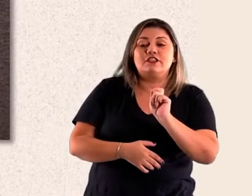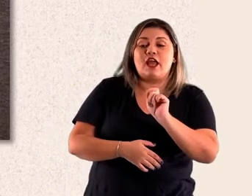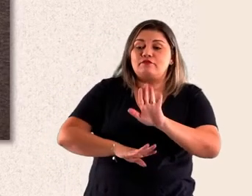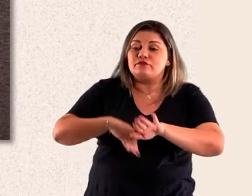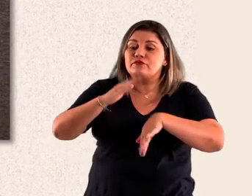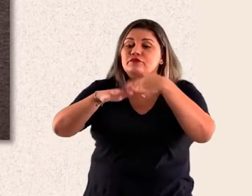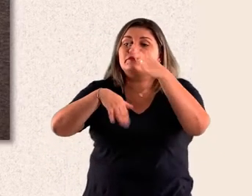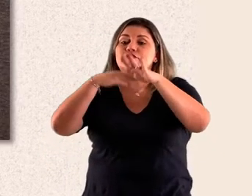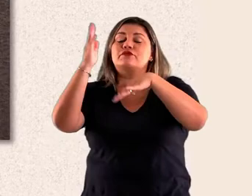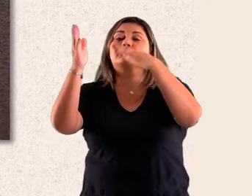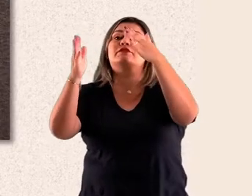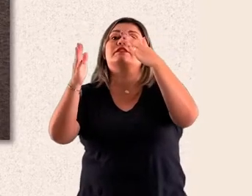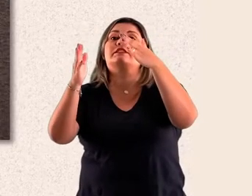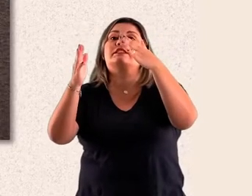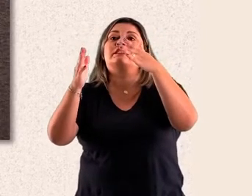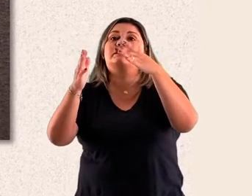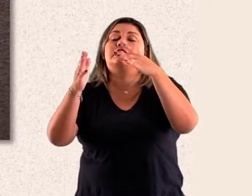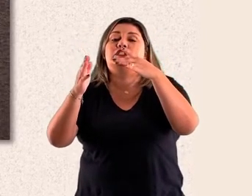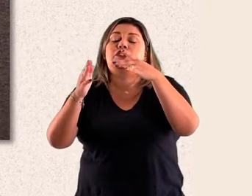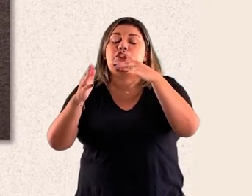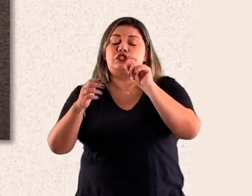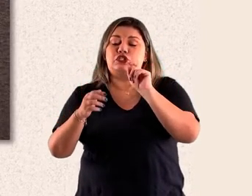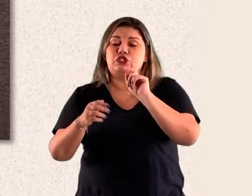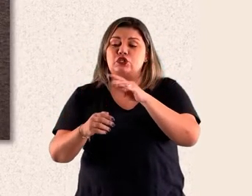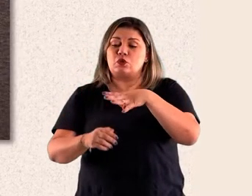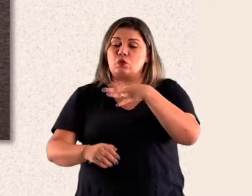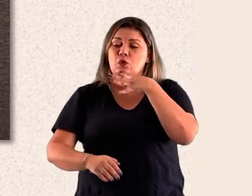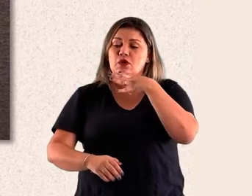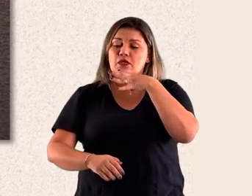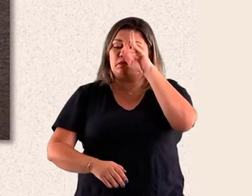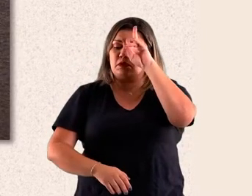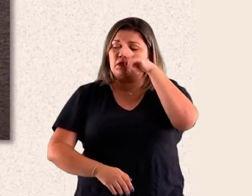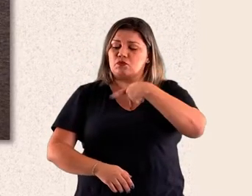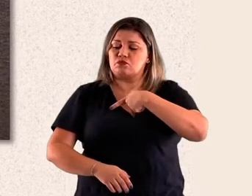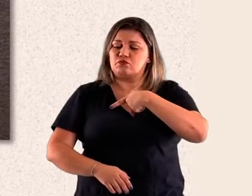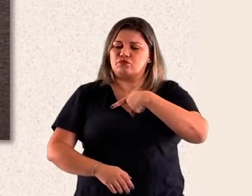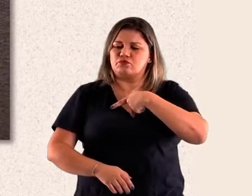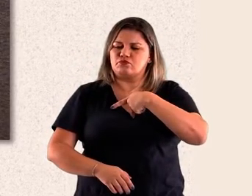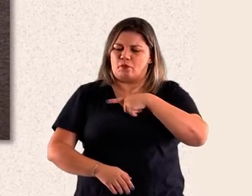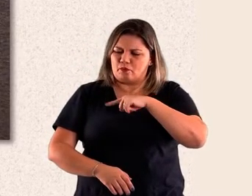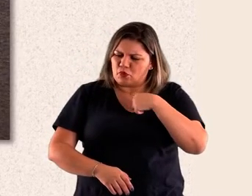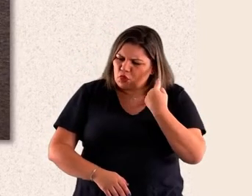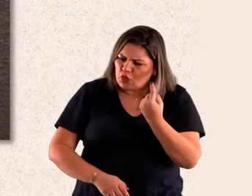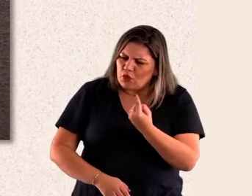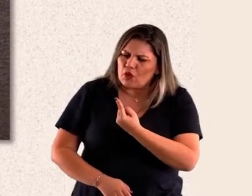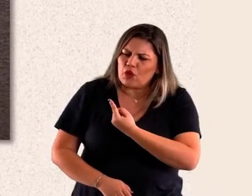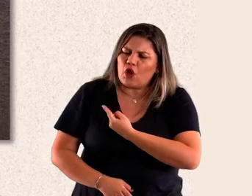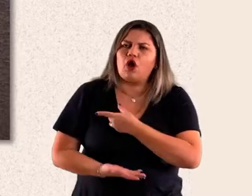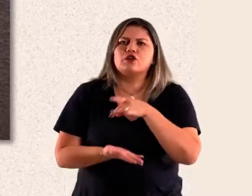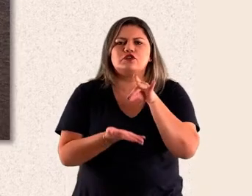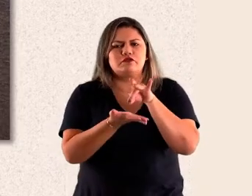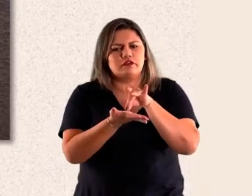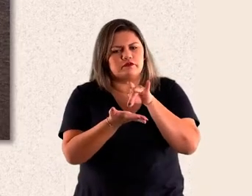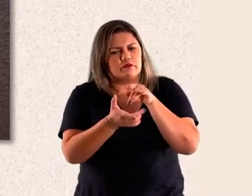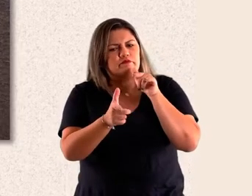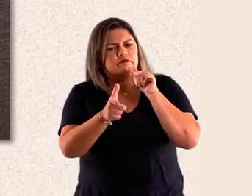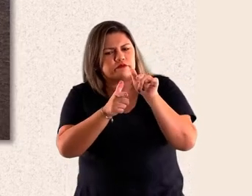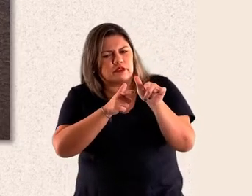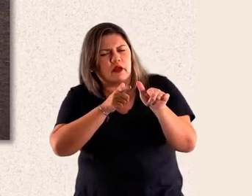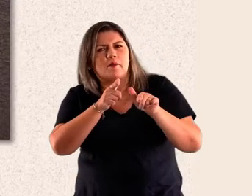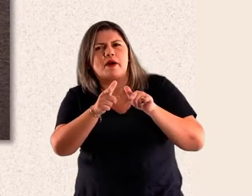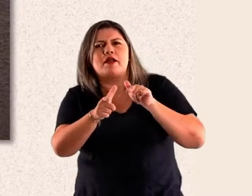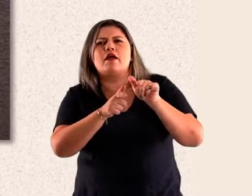mecanismos de auto percepção né É Nós realmente trabalharmos assim